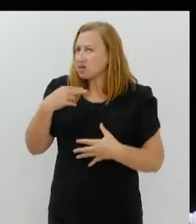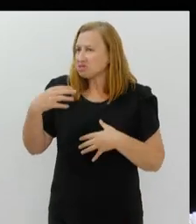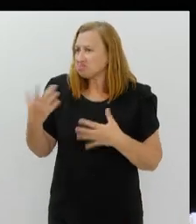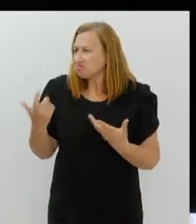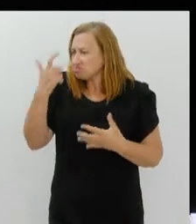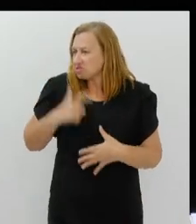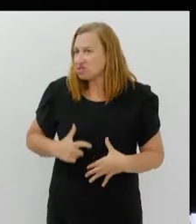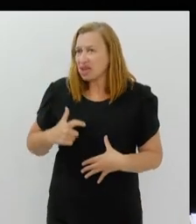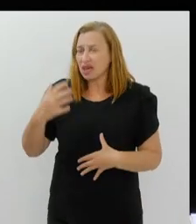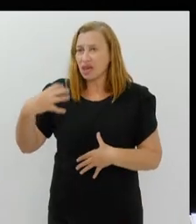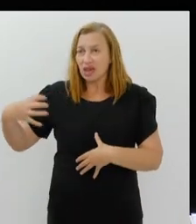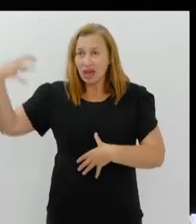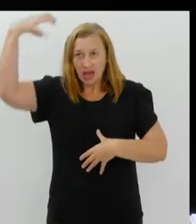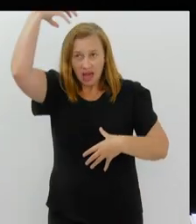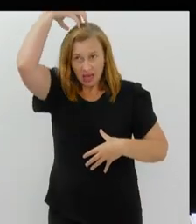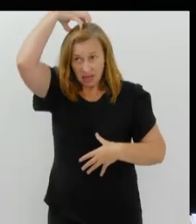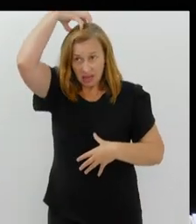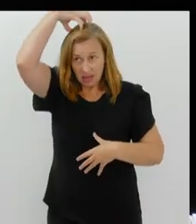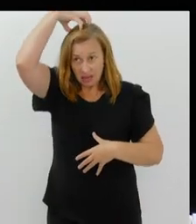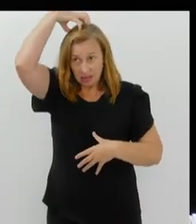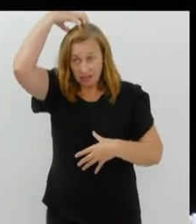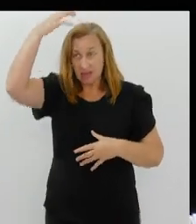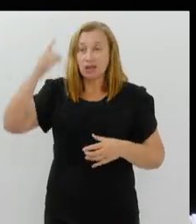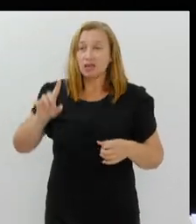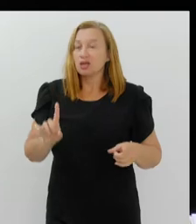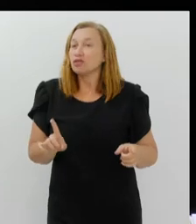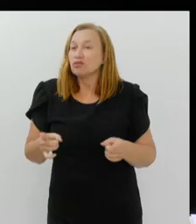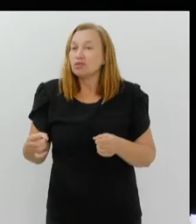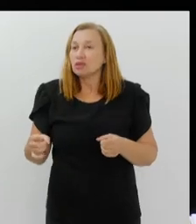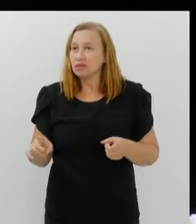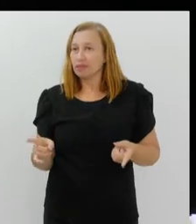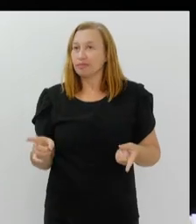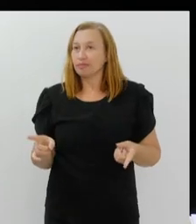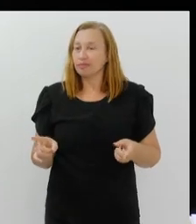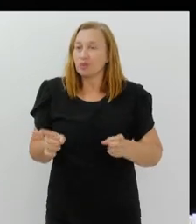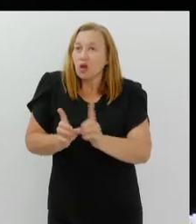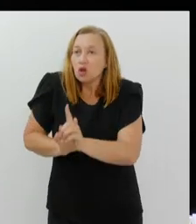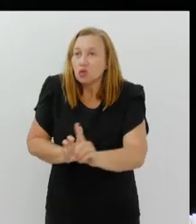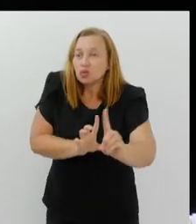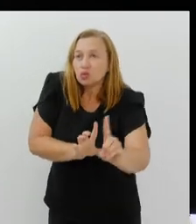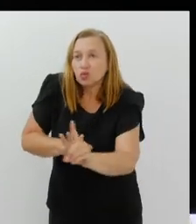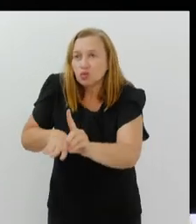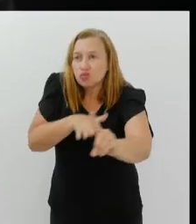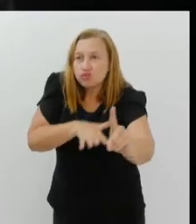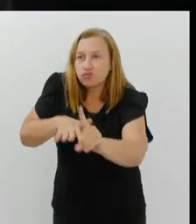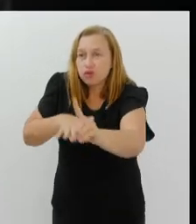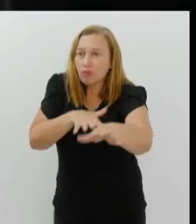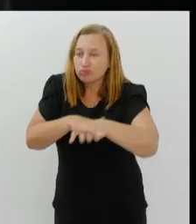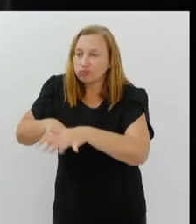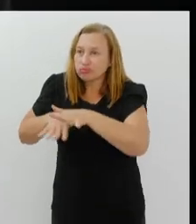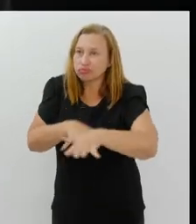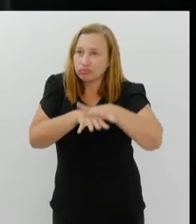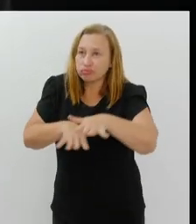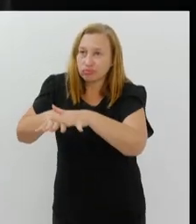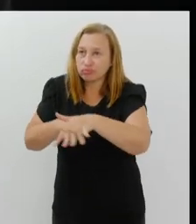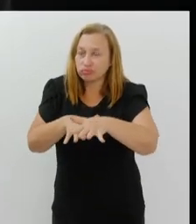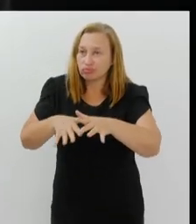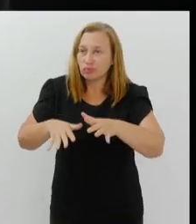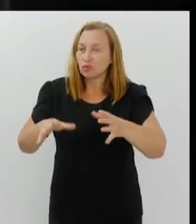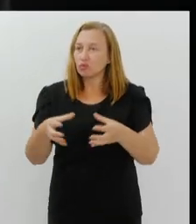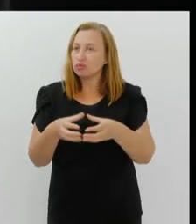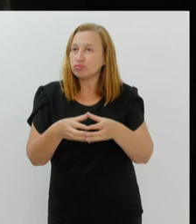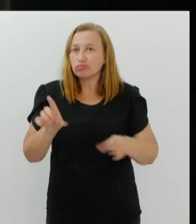eu? Tipo, eu nunca tinha desfilado, nunca tinha passado na Sapucaí, nunca só tinha assistido desfile, Isso nunca. foi que ano?